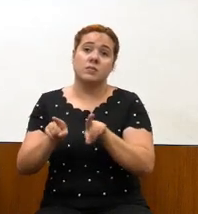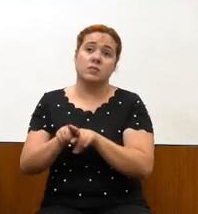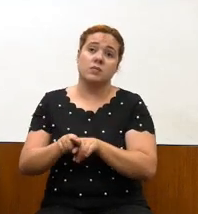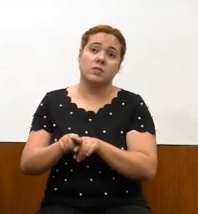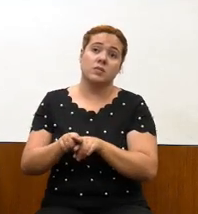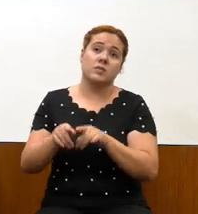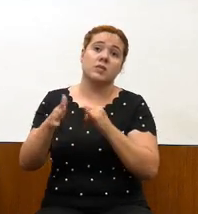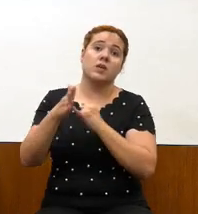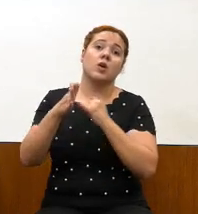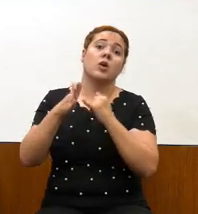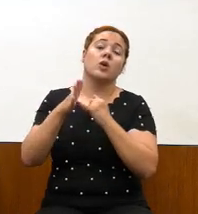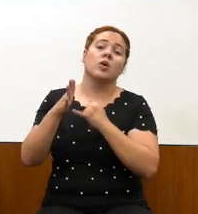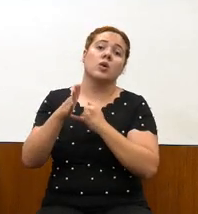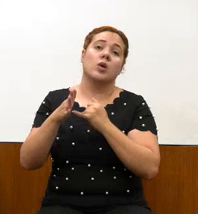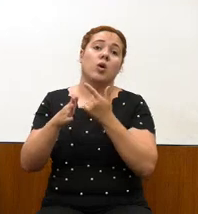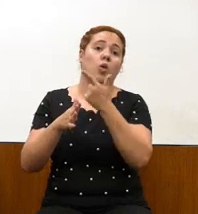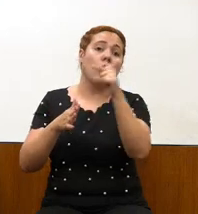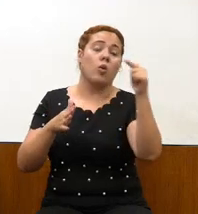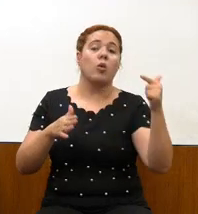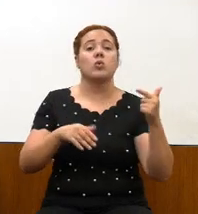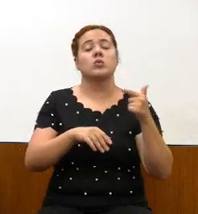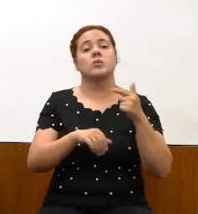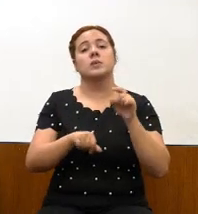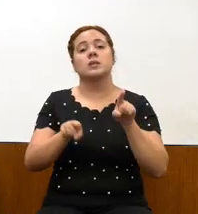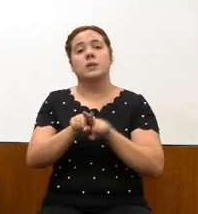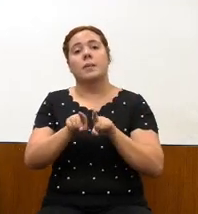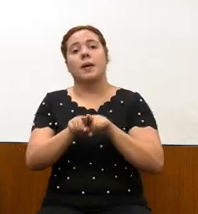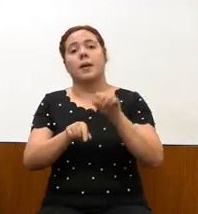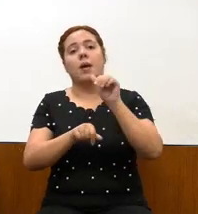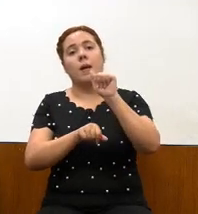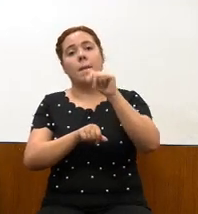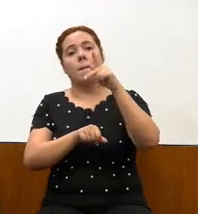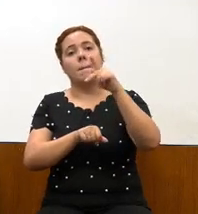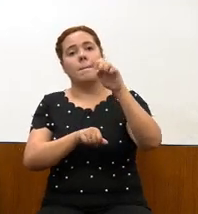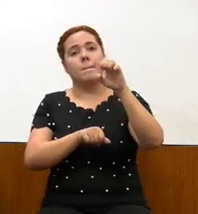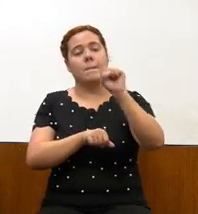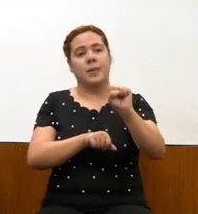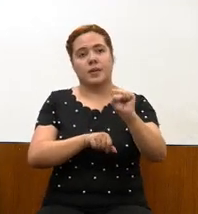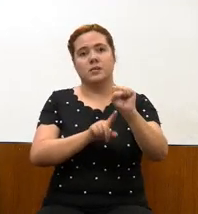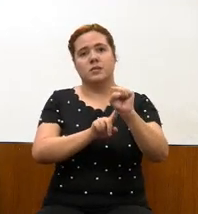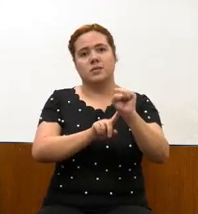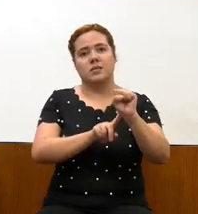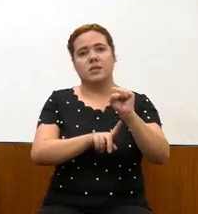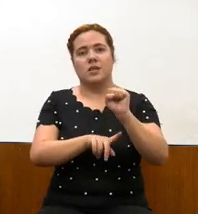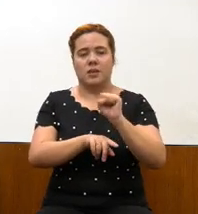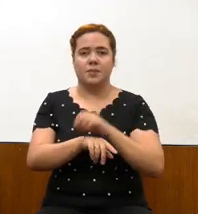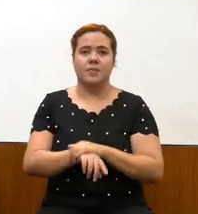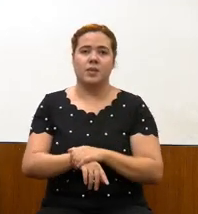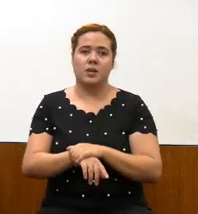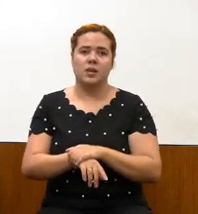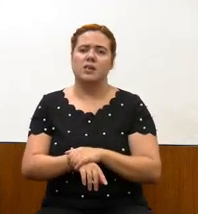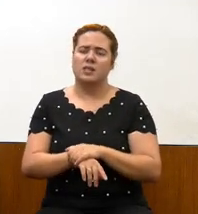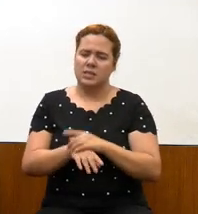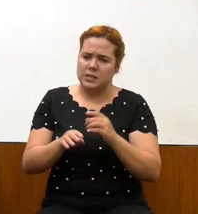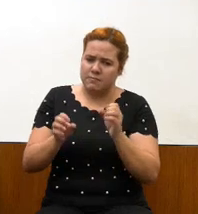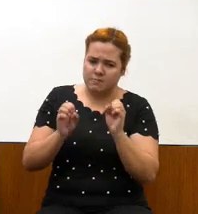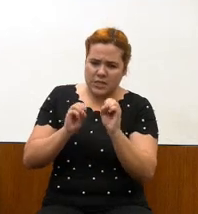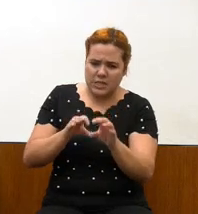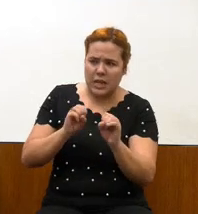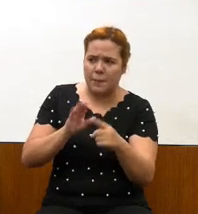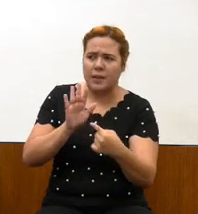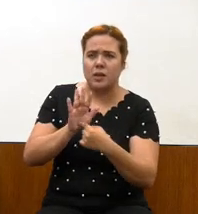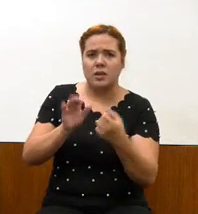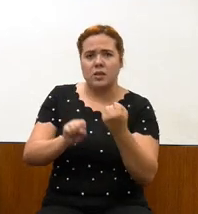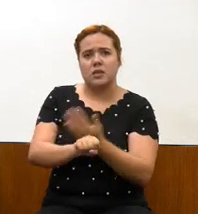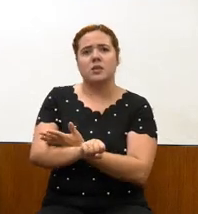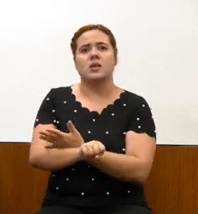como instituições como o Manudal e como as APAES, que fazem trabalhos sensacionais no sentido de sensibilizar. A gente fala que